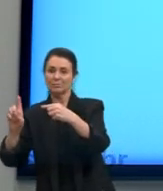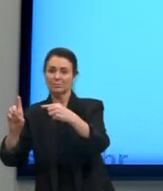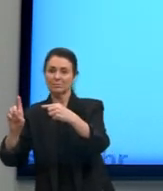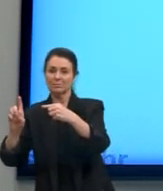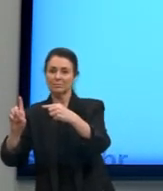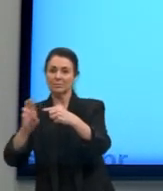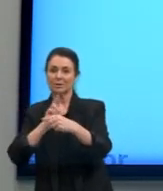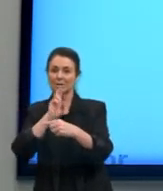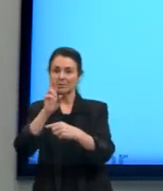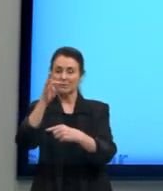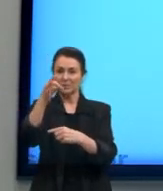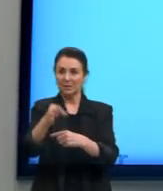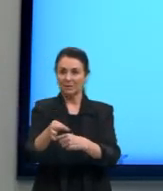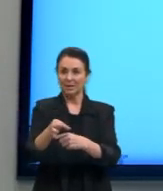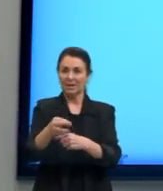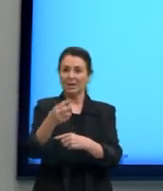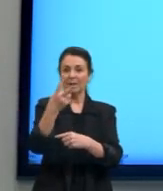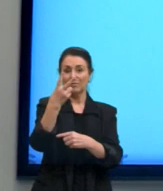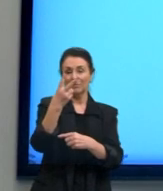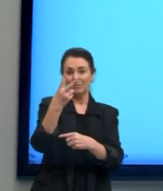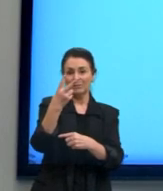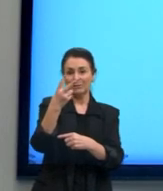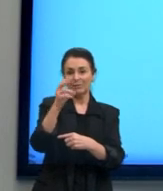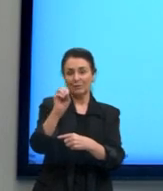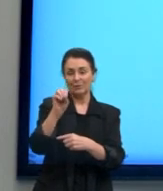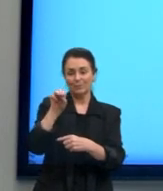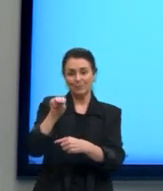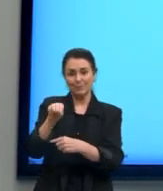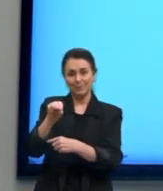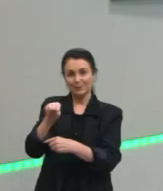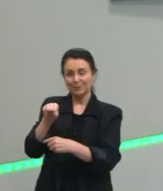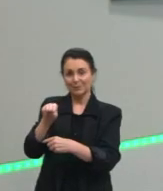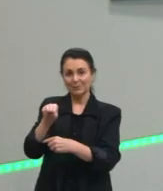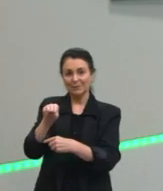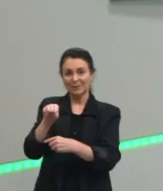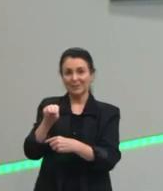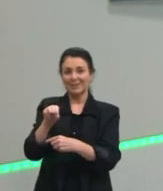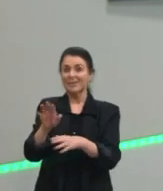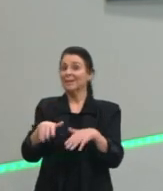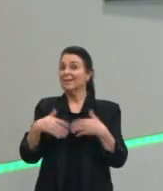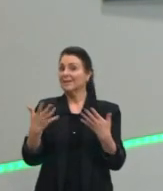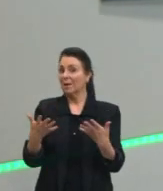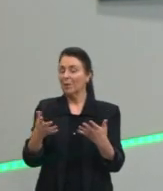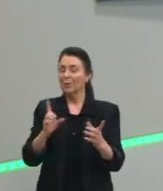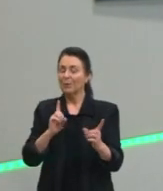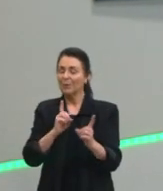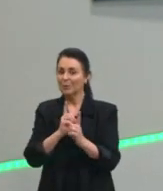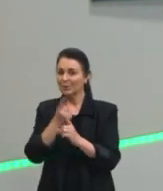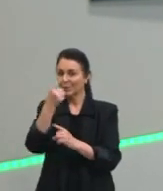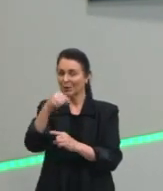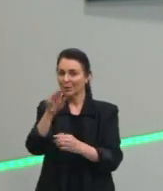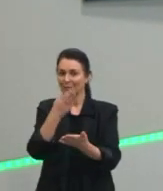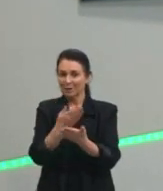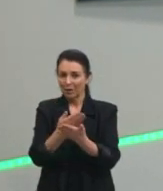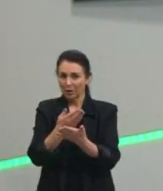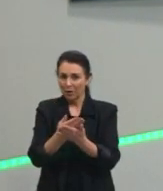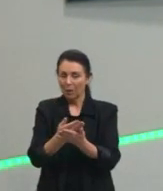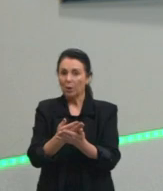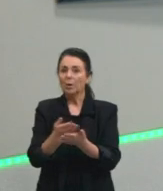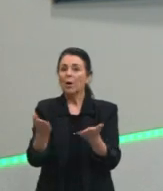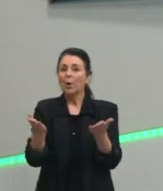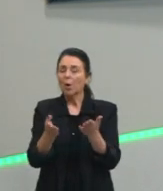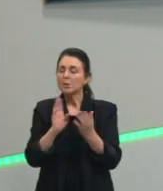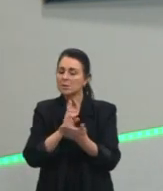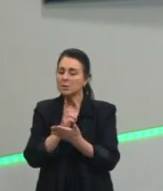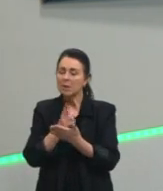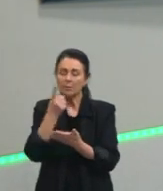aí a resposta correta quando a gente viu Eh vetorial certo a gente se encontra na próxima aula e quero que vocês acompanha